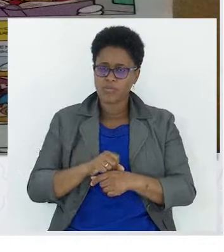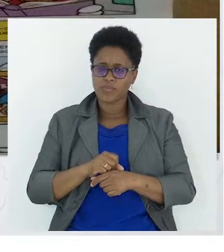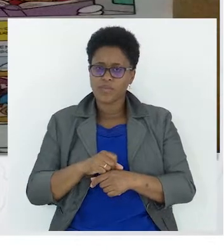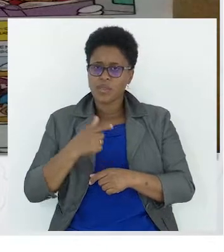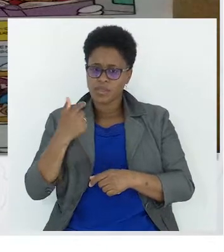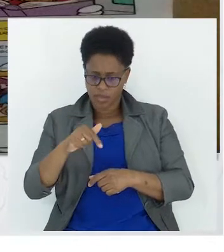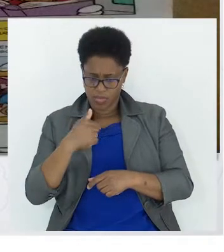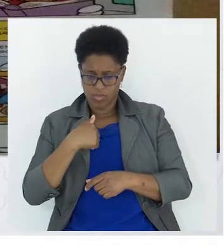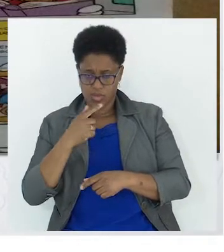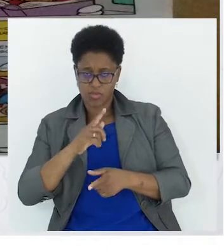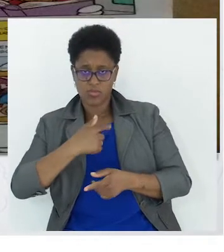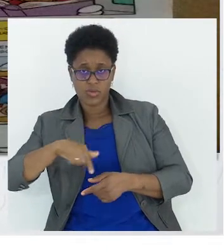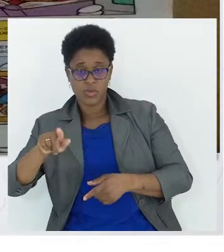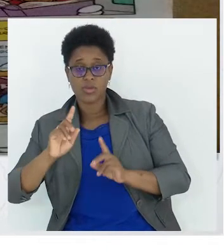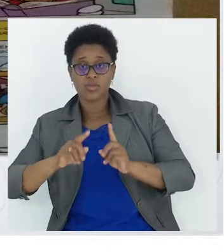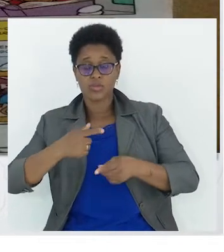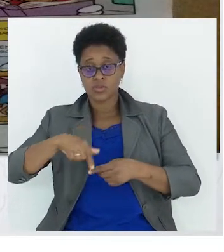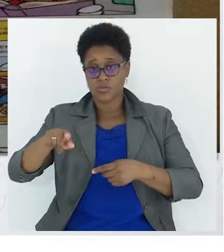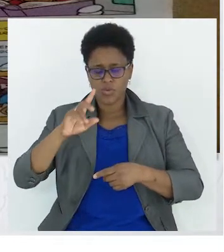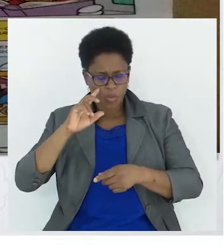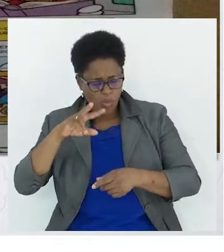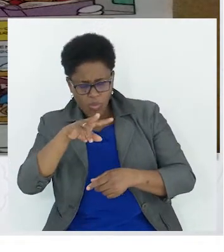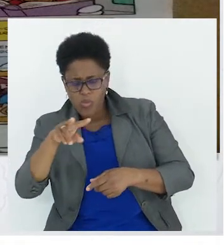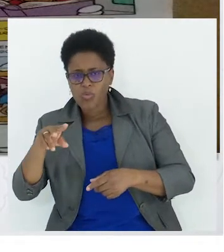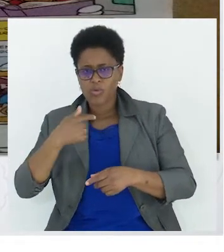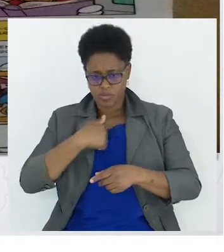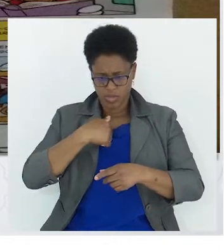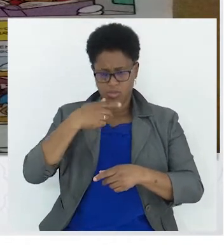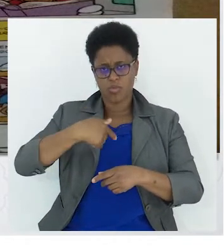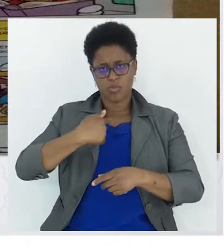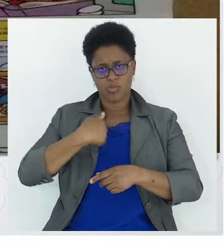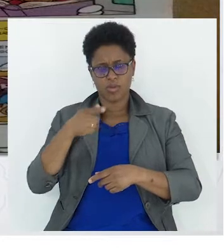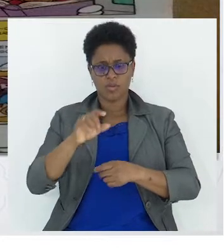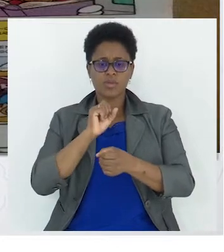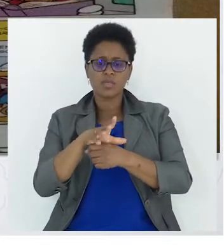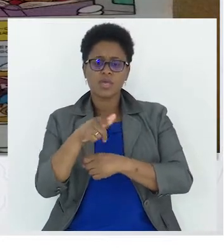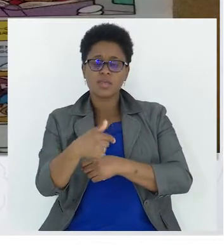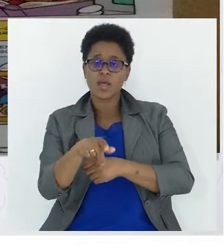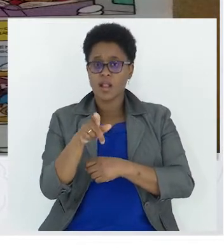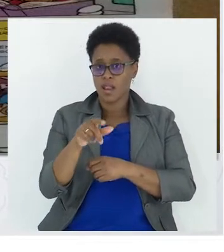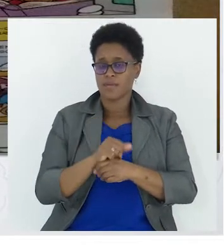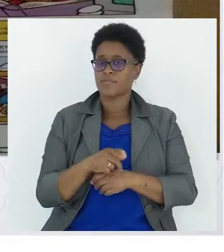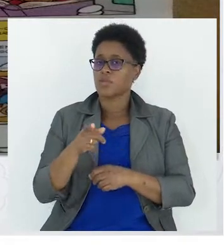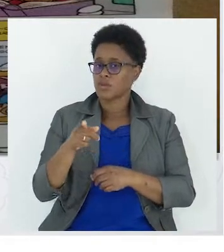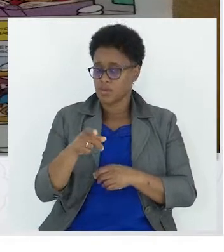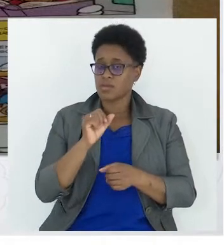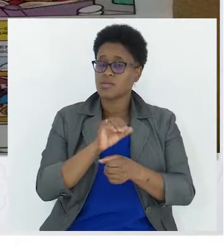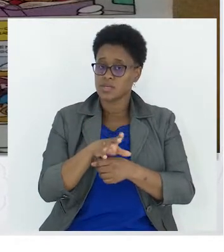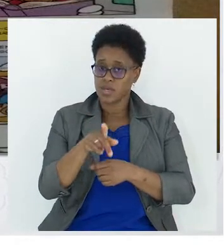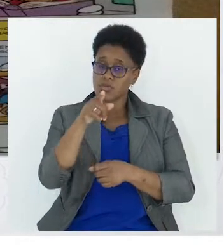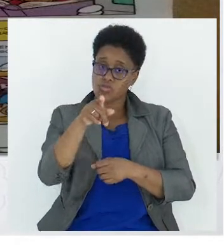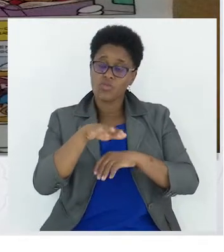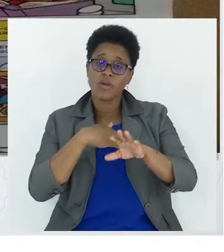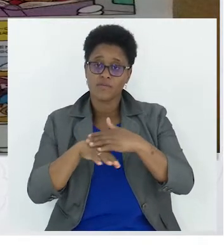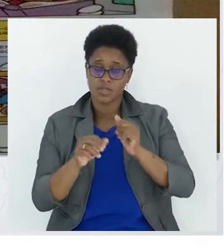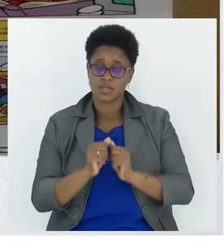Tenho de partir em busca de mim próprio. Então, esta é a mensagem que está lá e, através dessa mensagem, tu vais